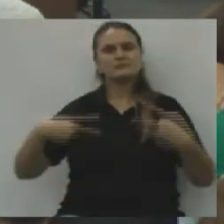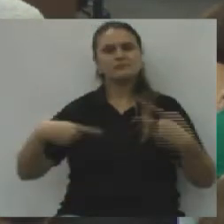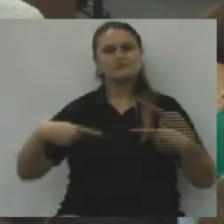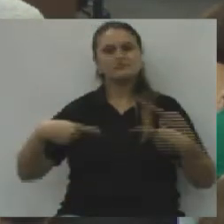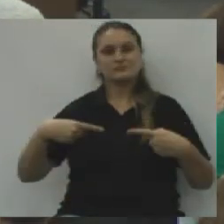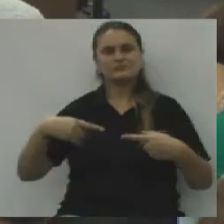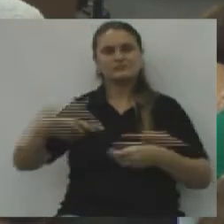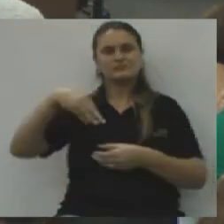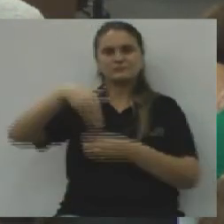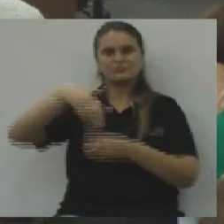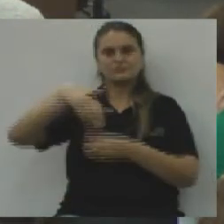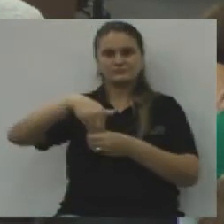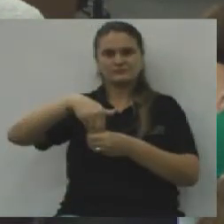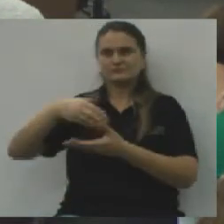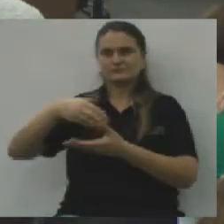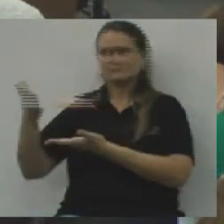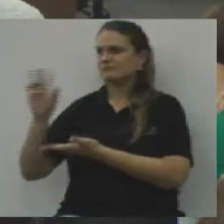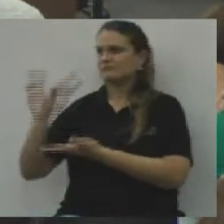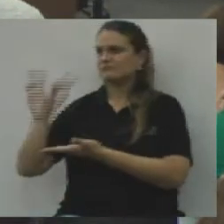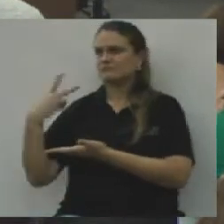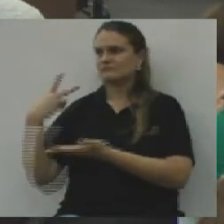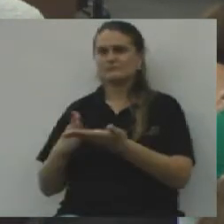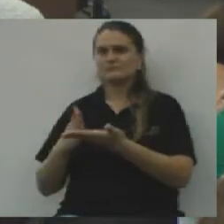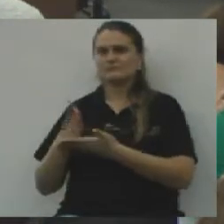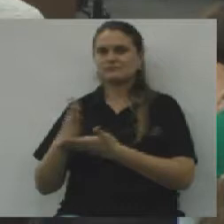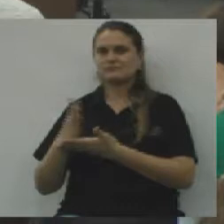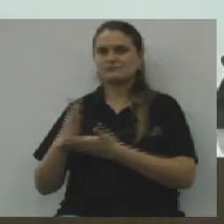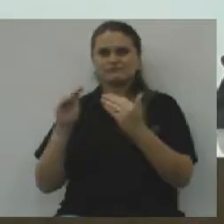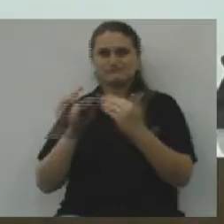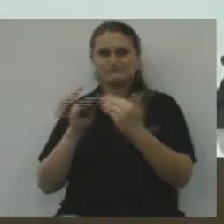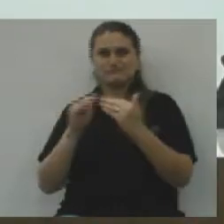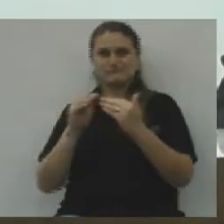Em votação, senhores vereadores que aprovam, permaneçam como estão.